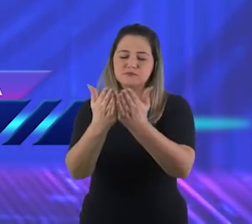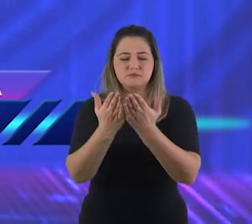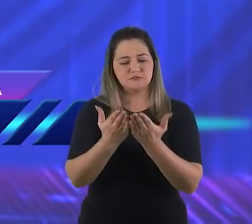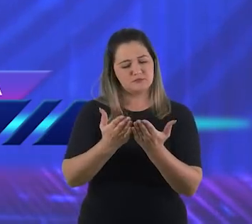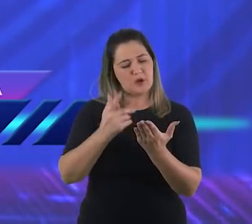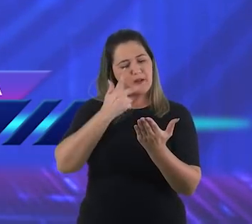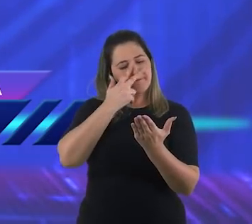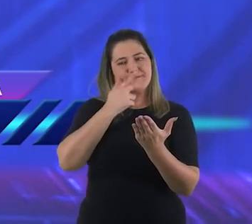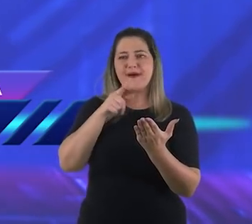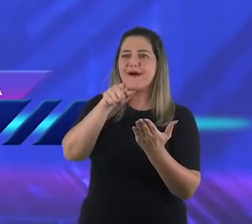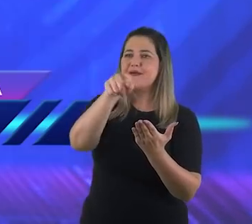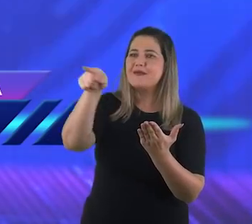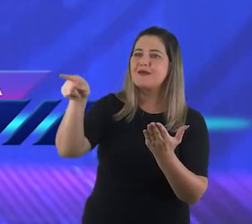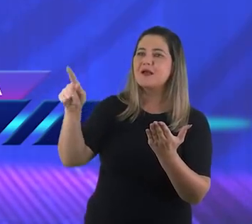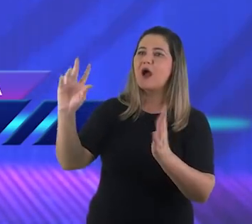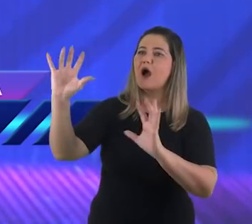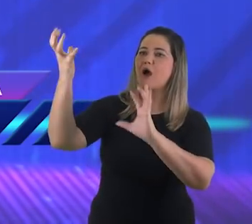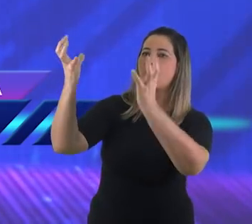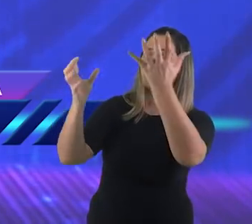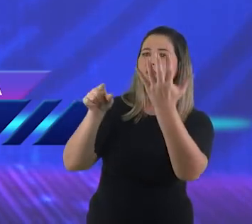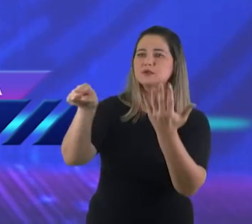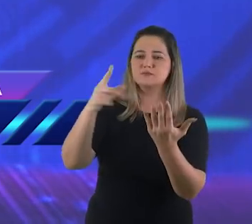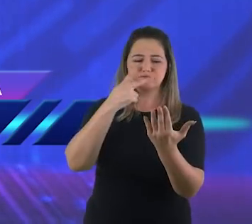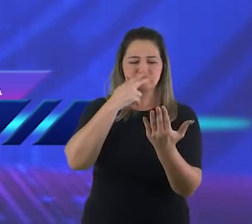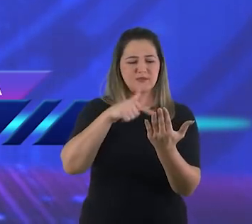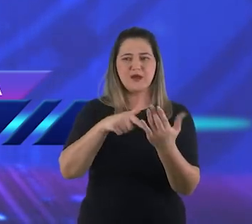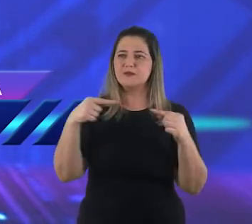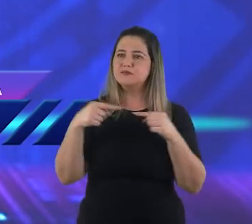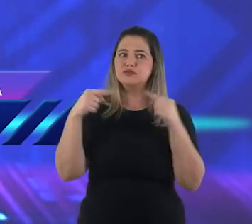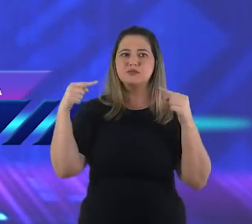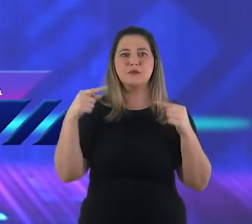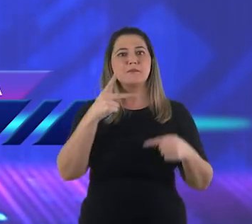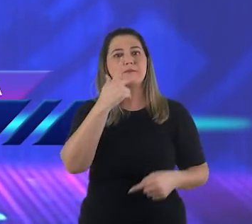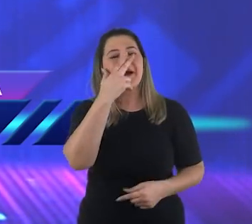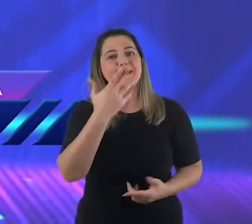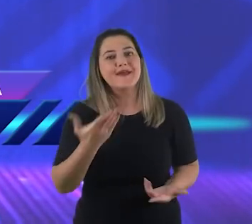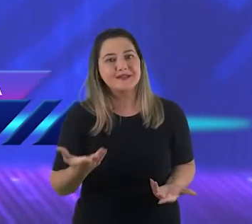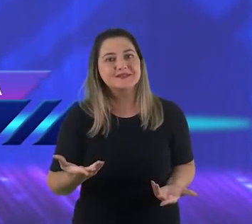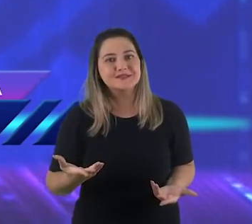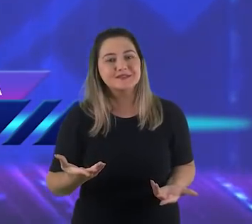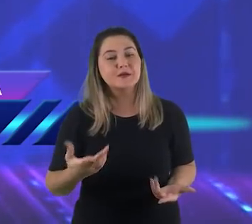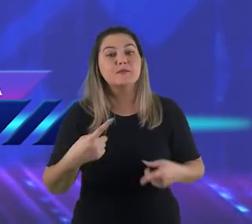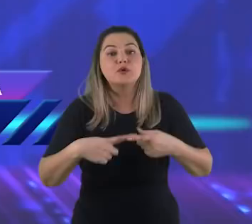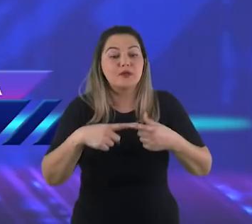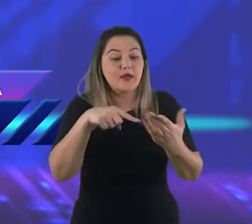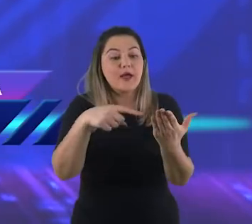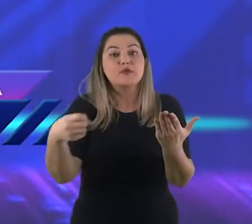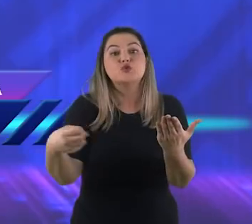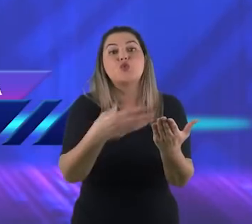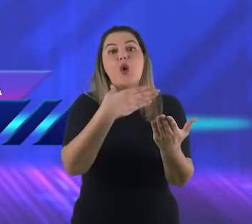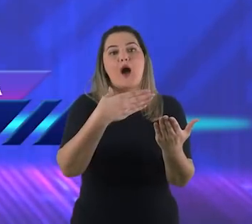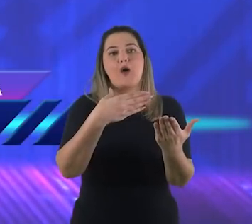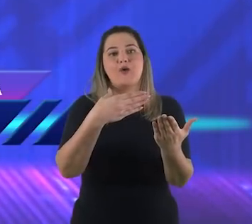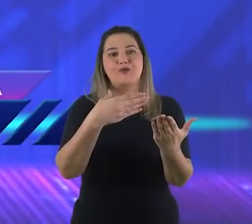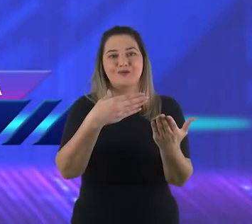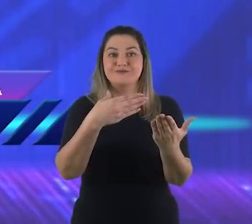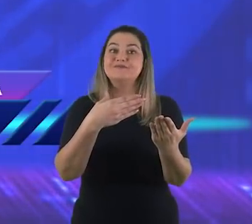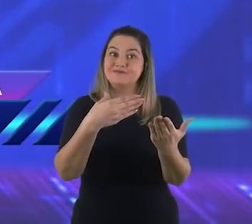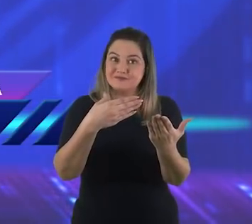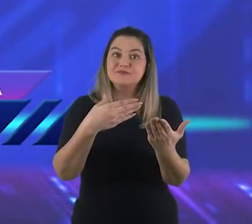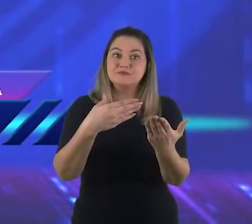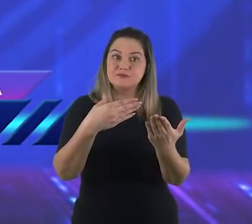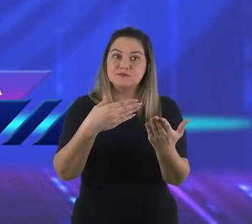hoje. Parece que foi escrita agora de manhã, antes do Arena entrar no ar, porque